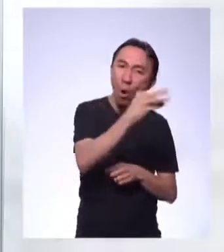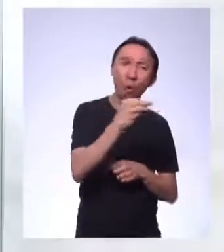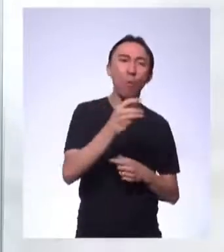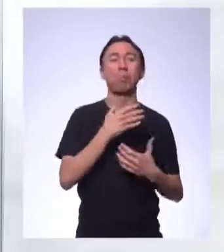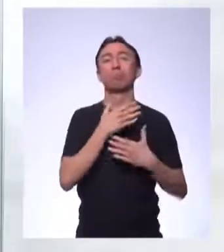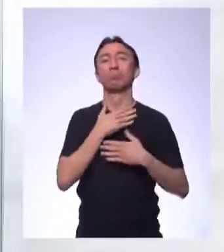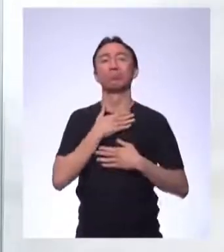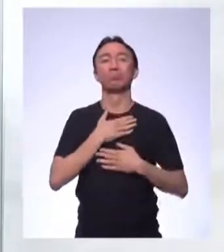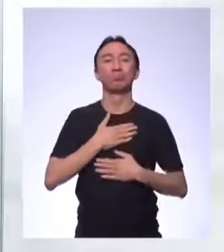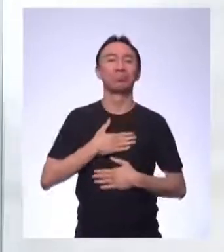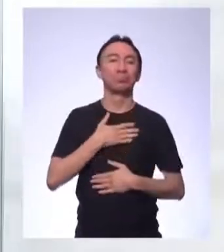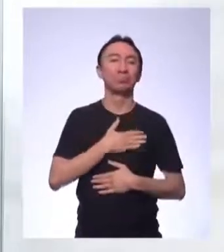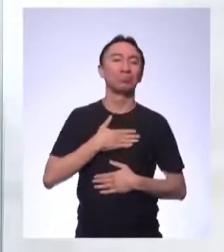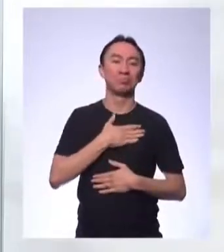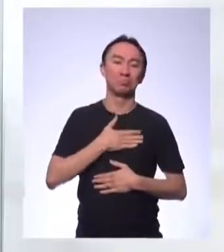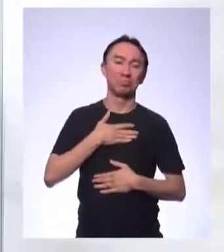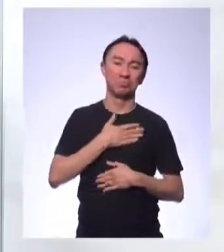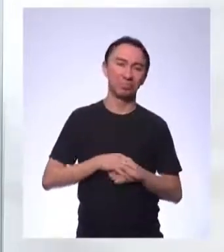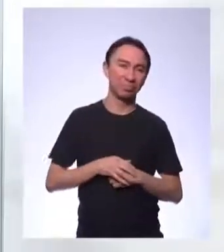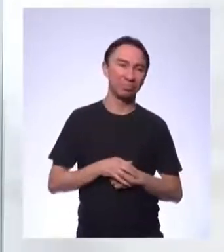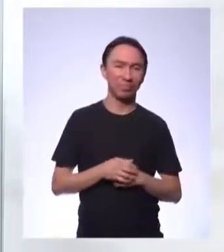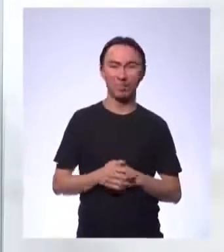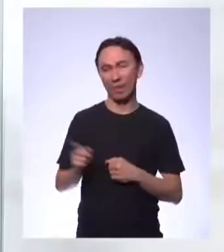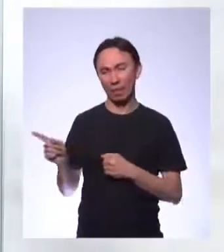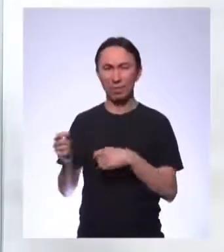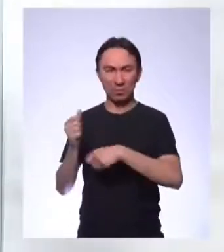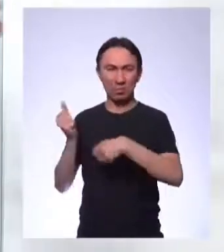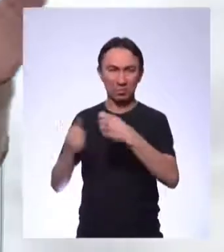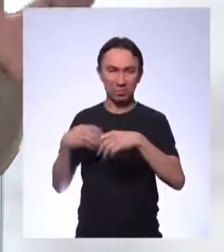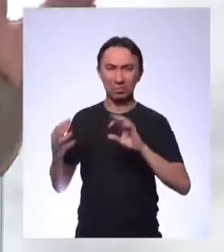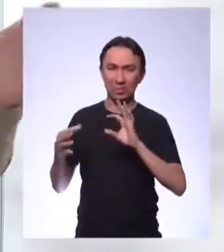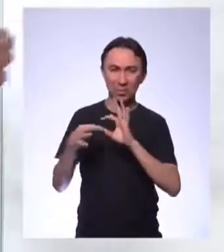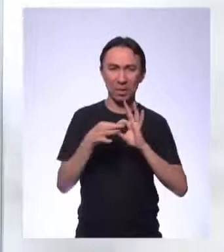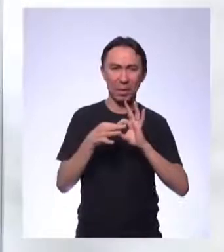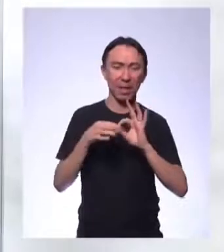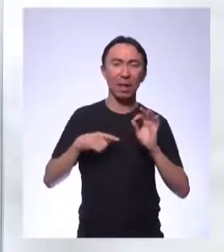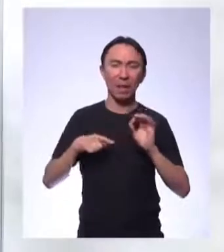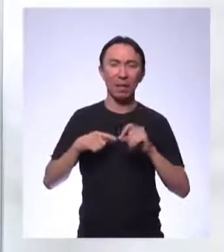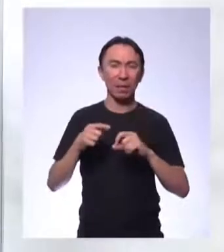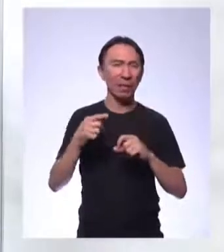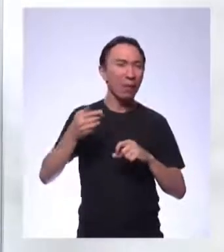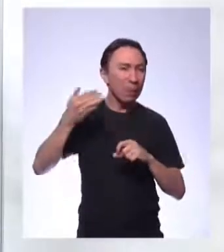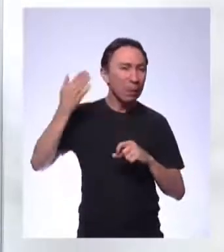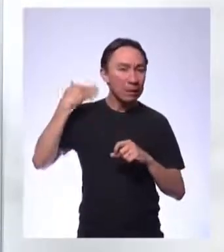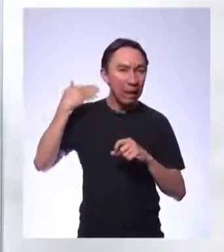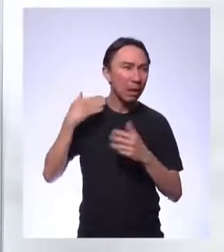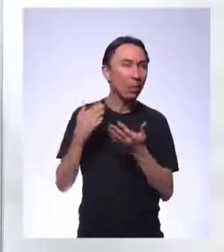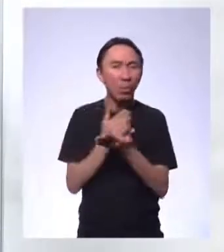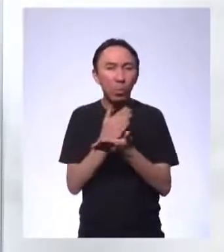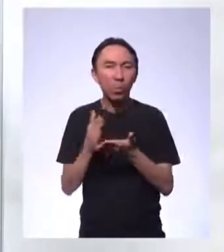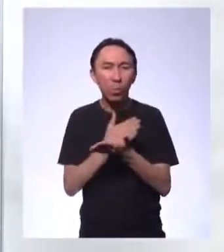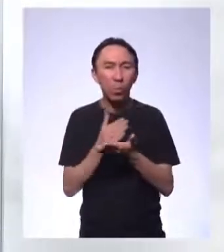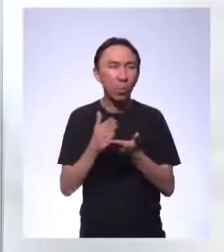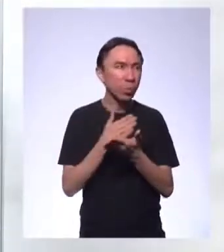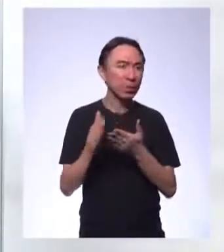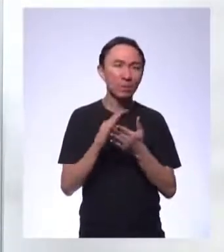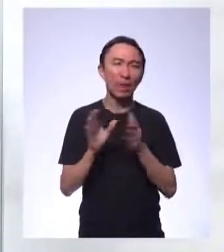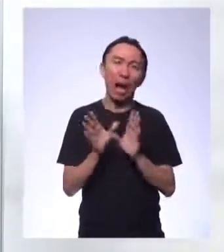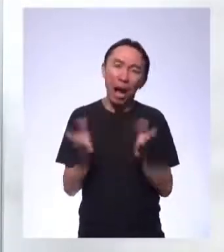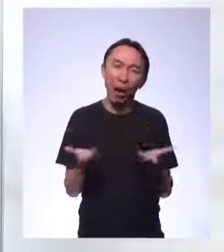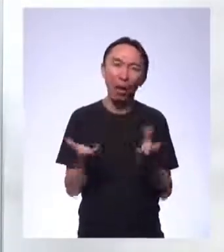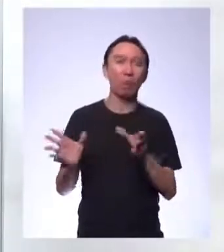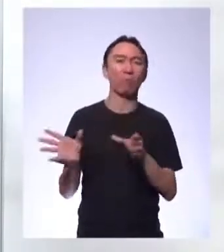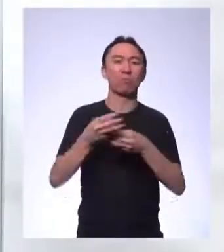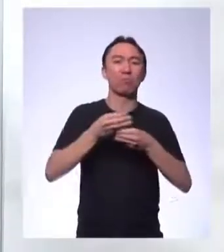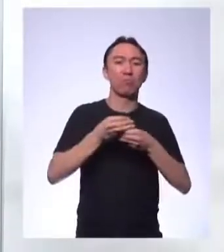aí para alguns pontos que ficaram nas aulas anteriores e tal, todas em pauta, né? A gente tem a